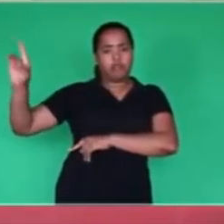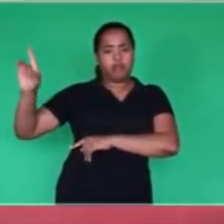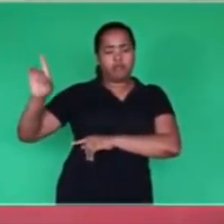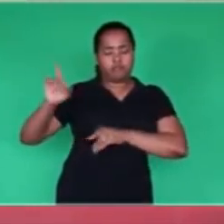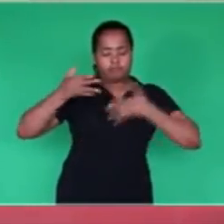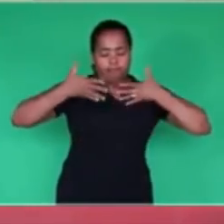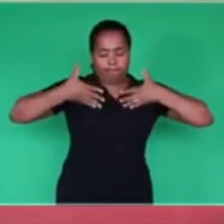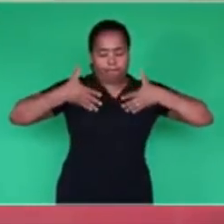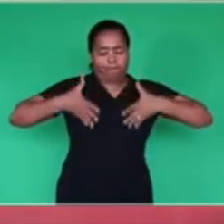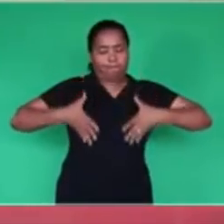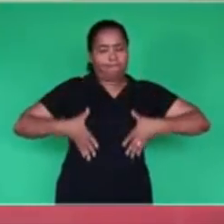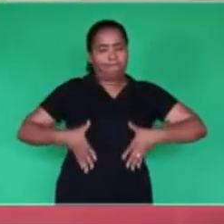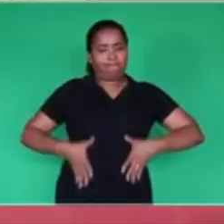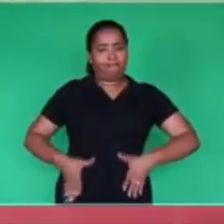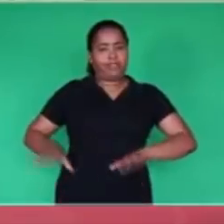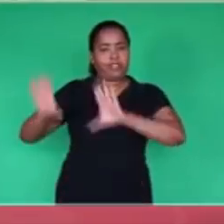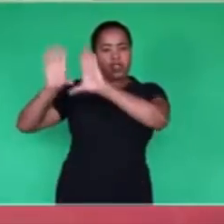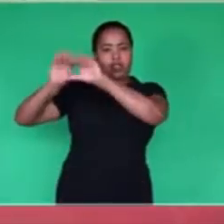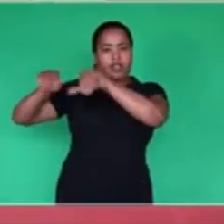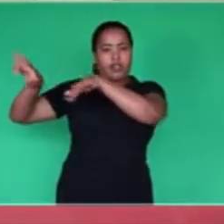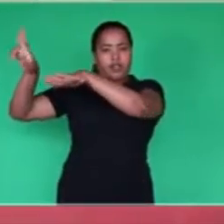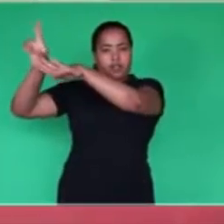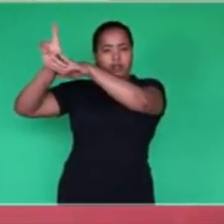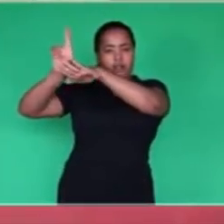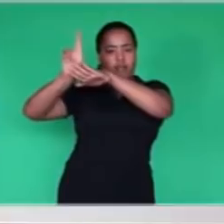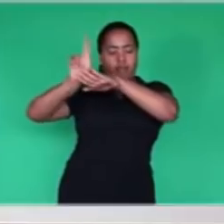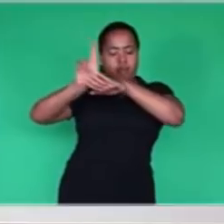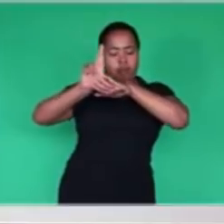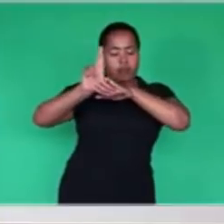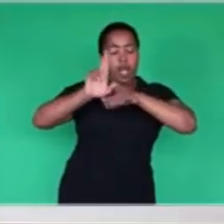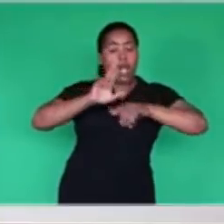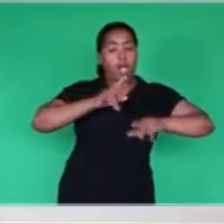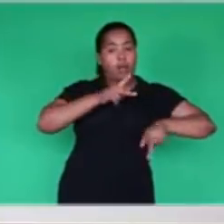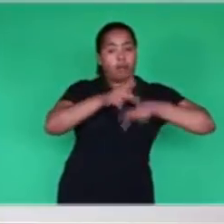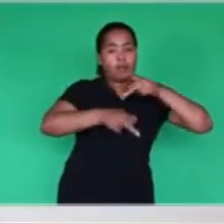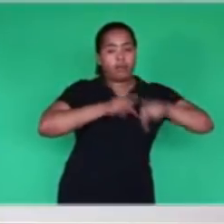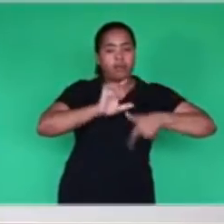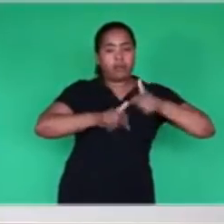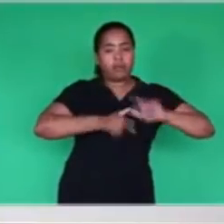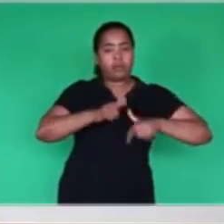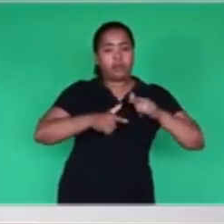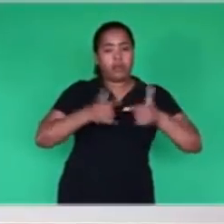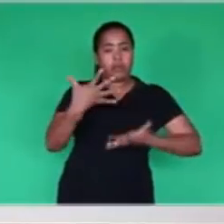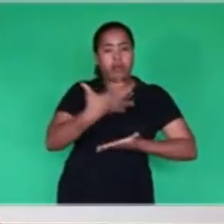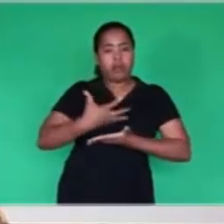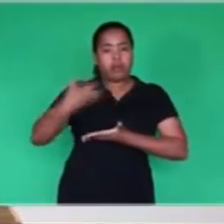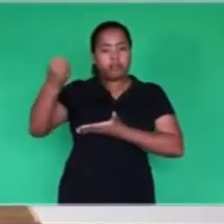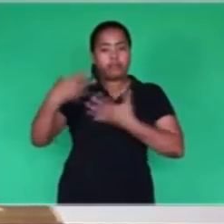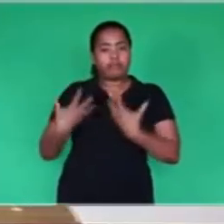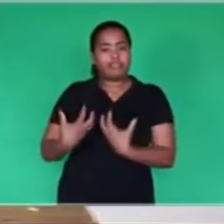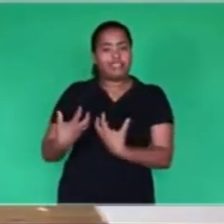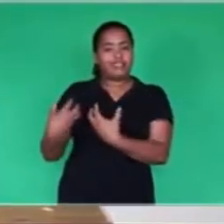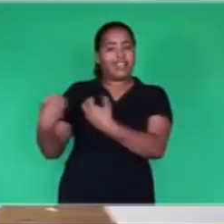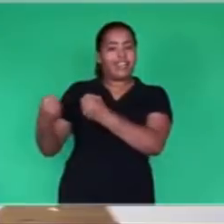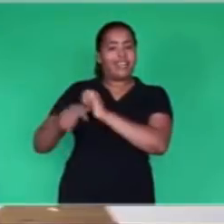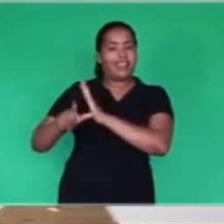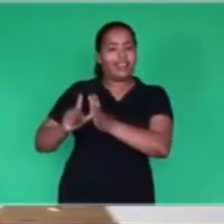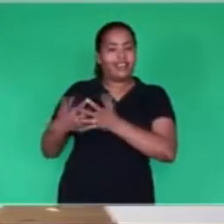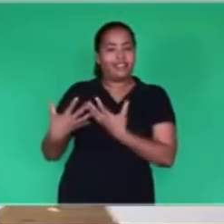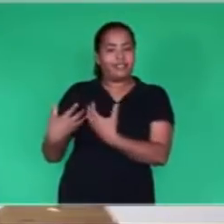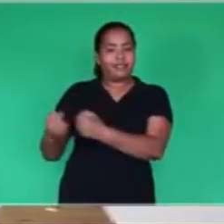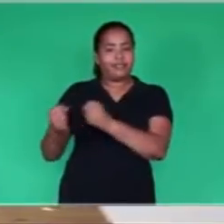com Israel que aceitou Jesus, porque o Israel que aceitou Jesus vai ser arrebatado. com a